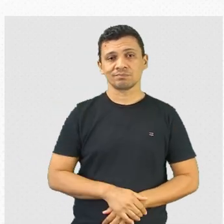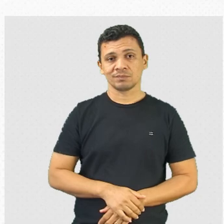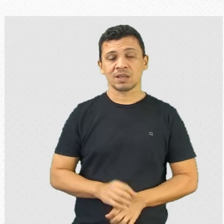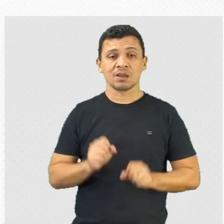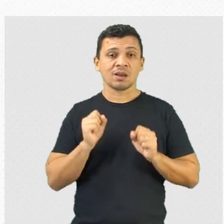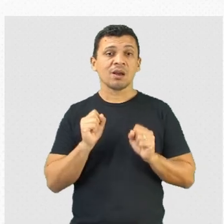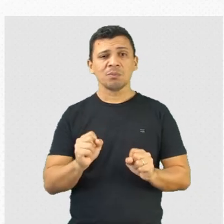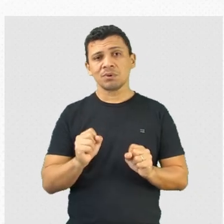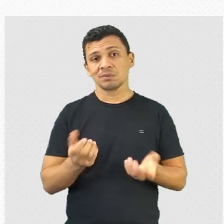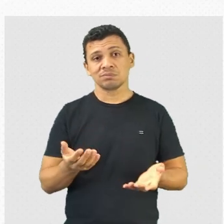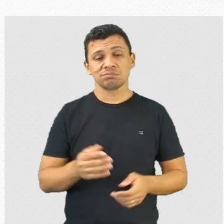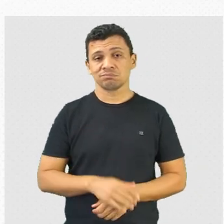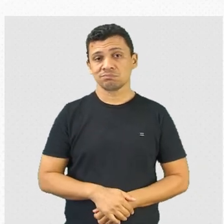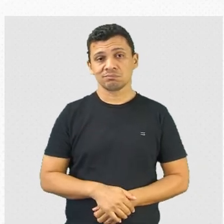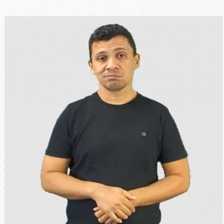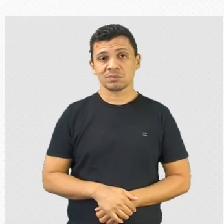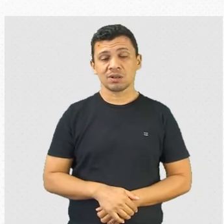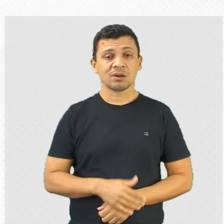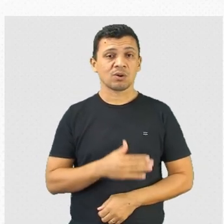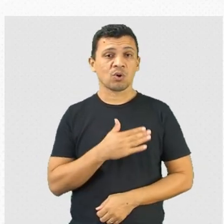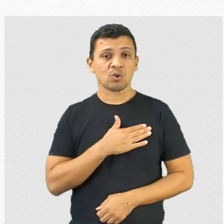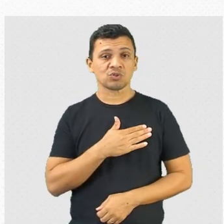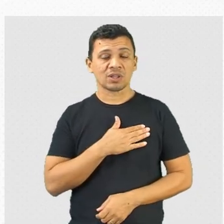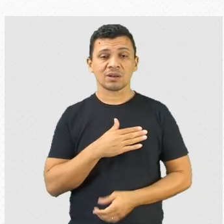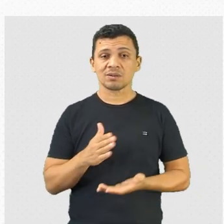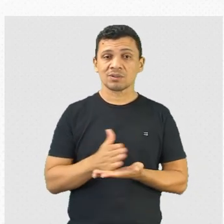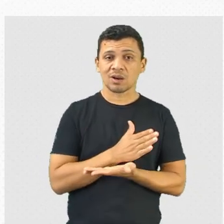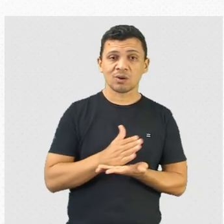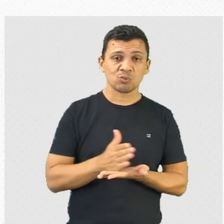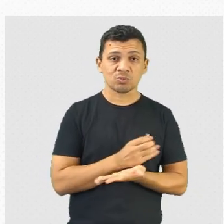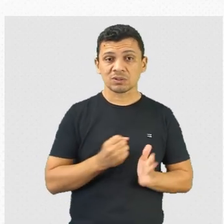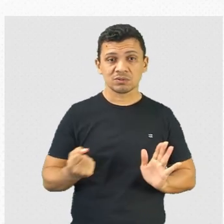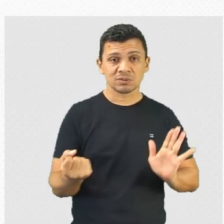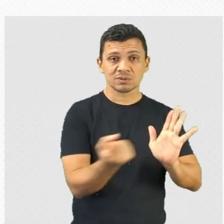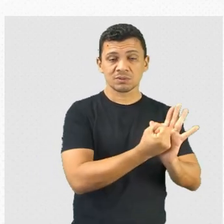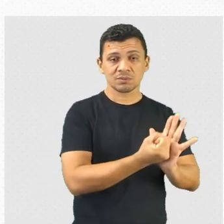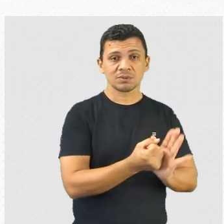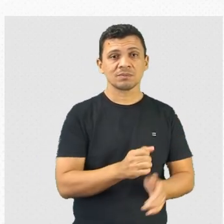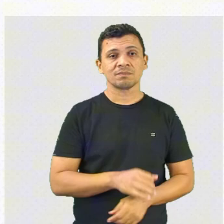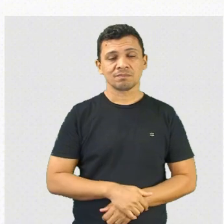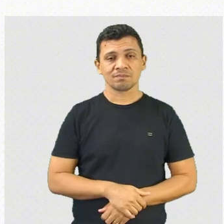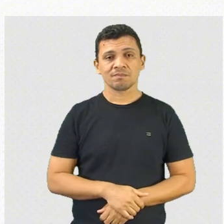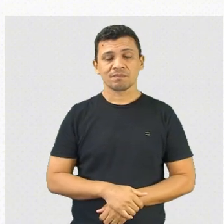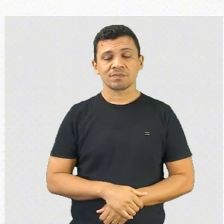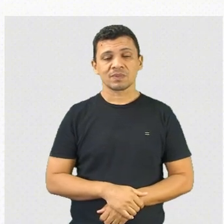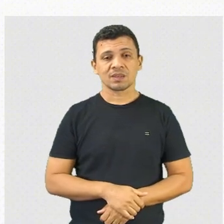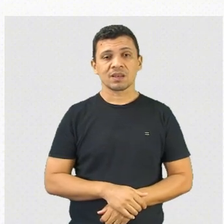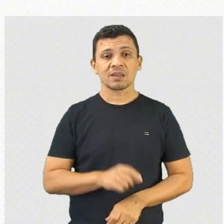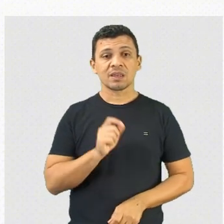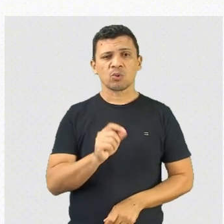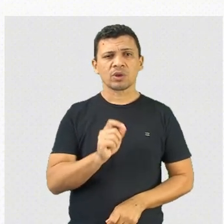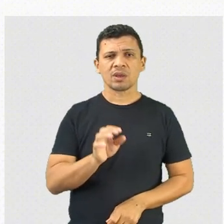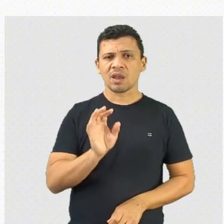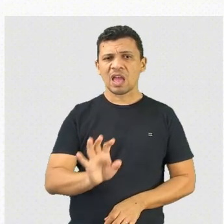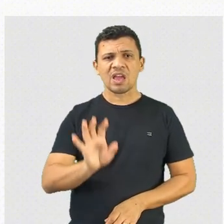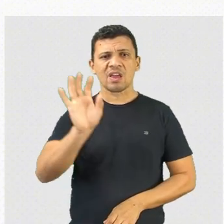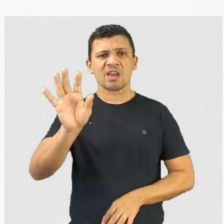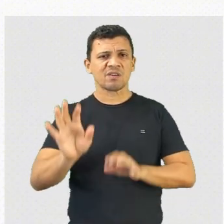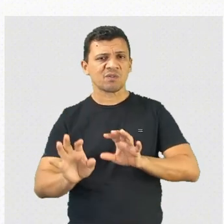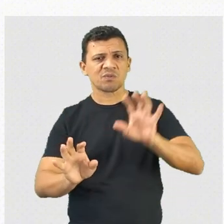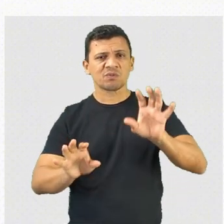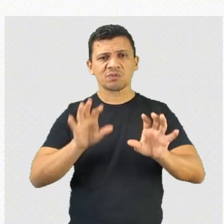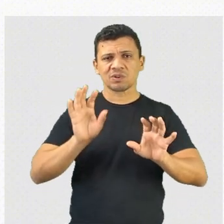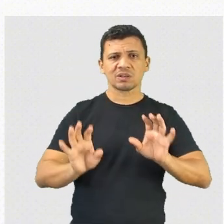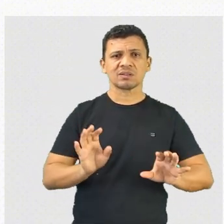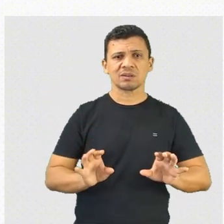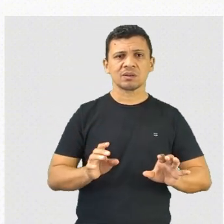identificar com aparelhos simbólicos, né, com símbolos que são fragmentados, mas que